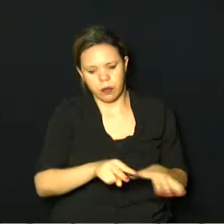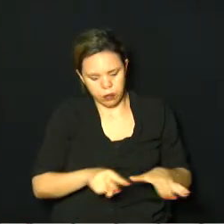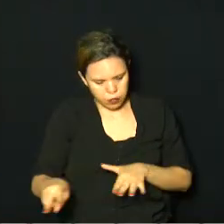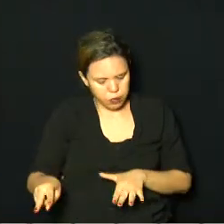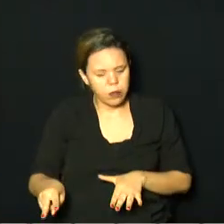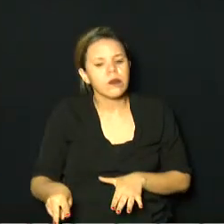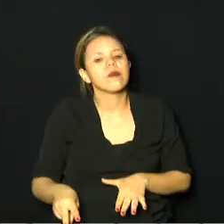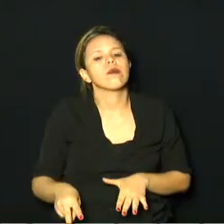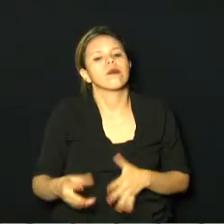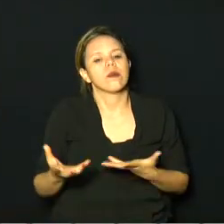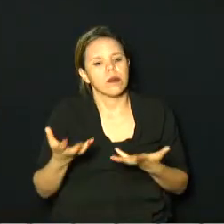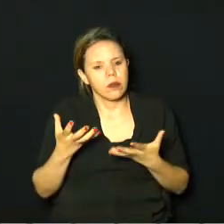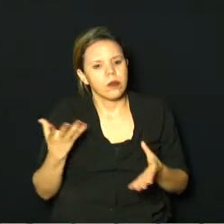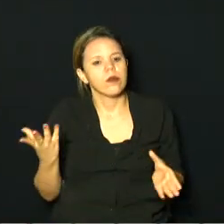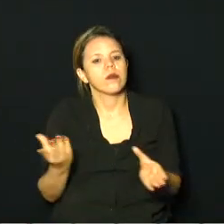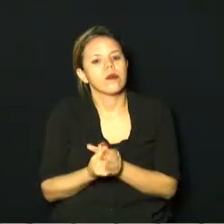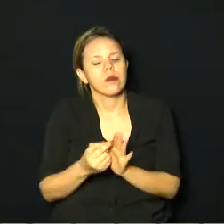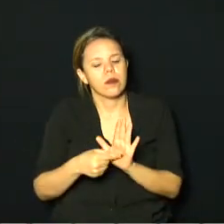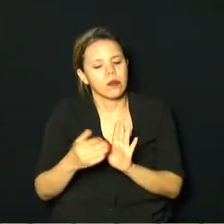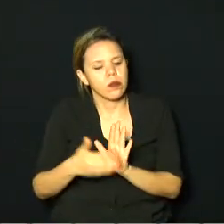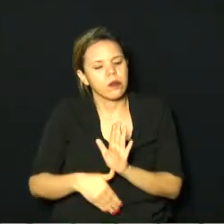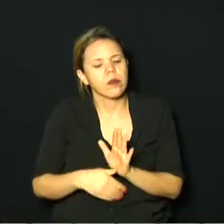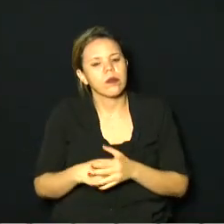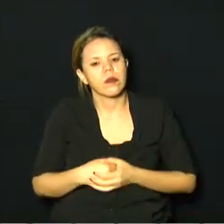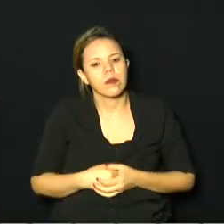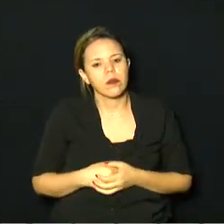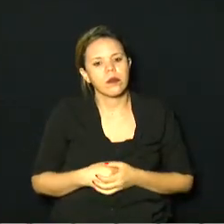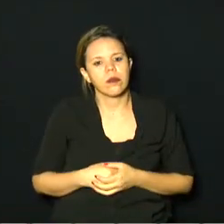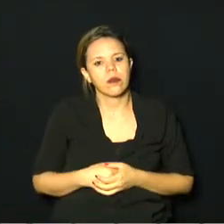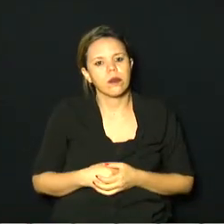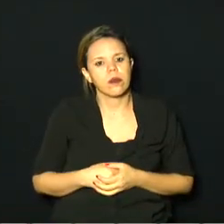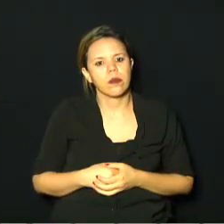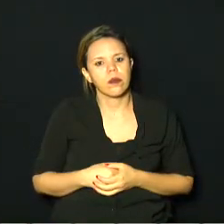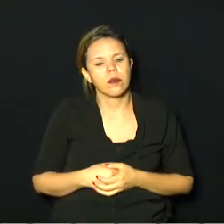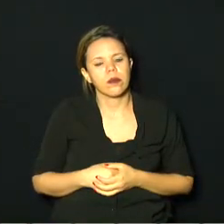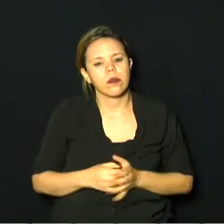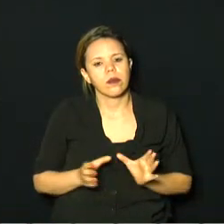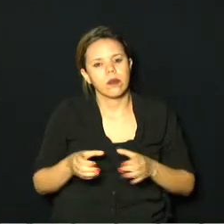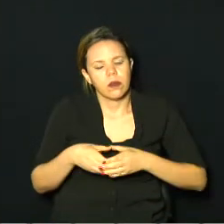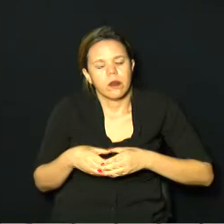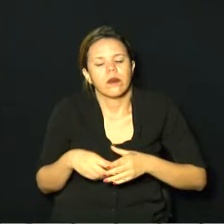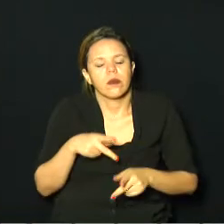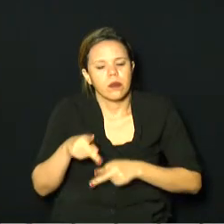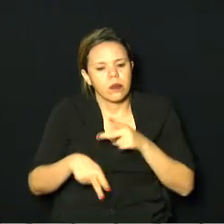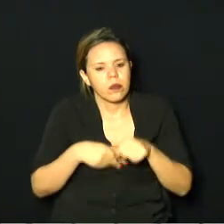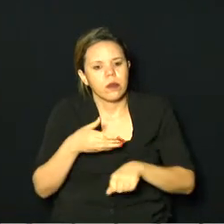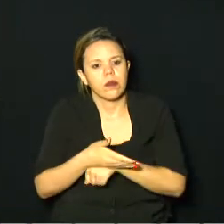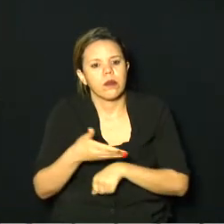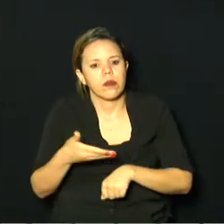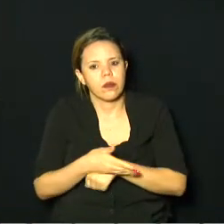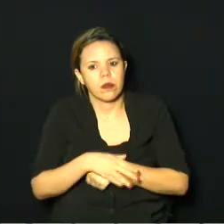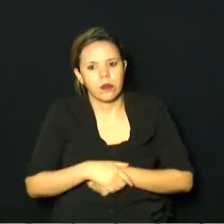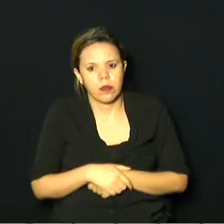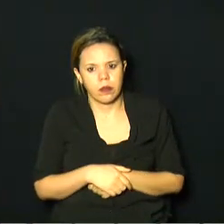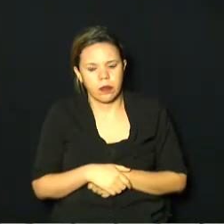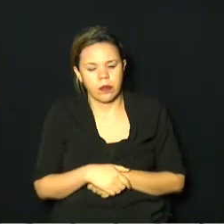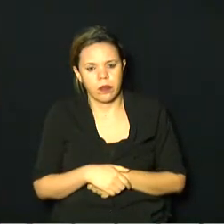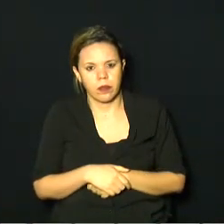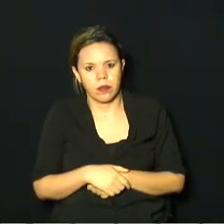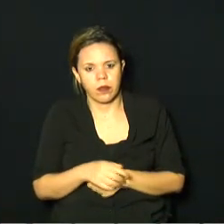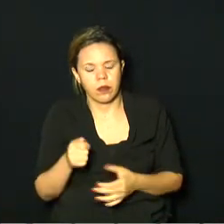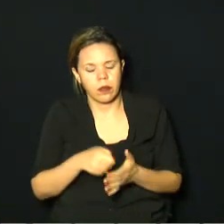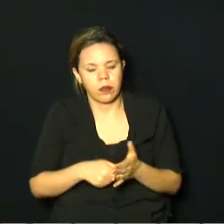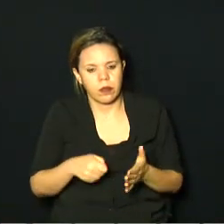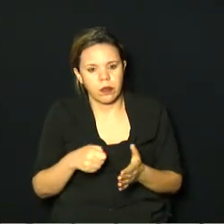semana, quero socializar isso com os pares aqui da casa para que a gente tente buscar